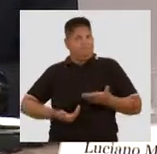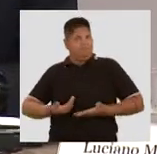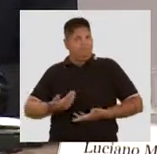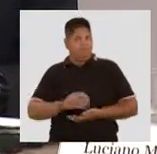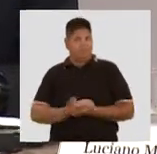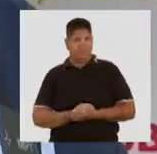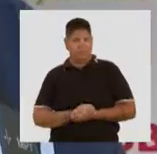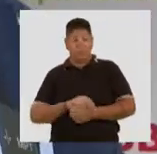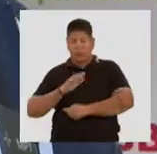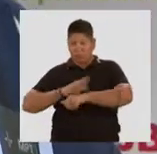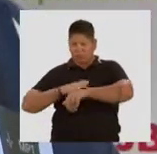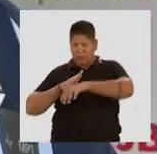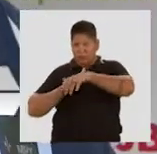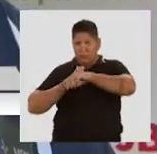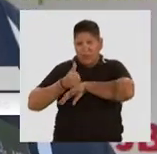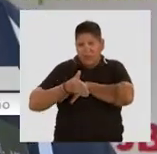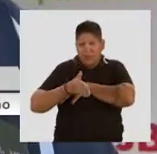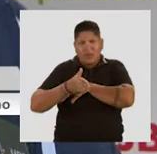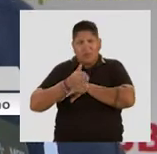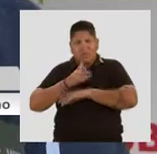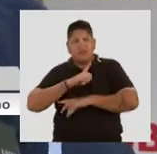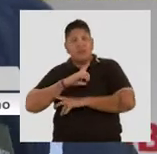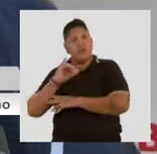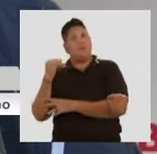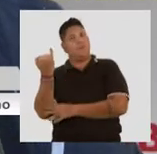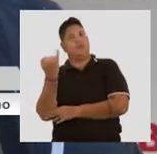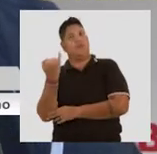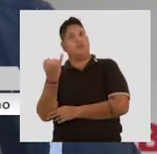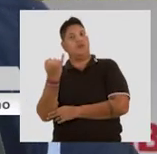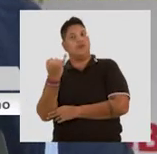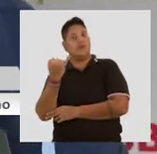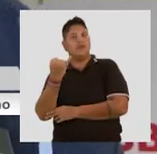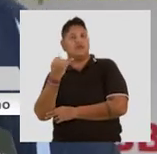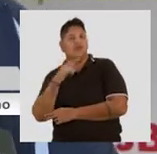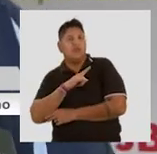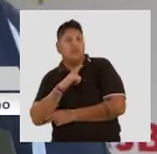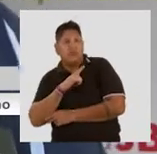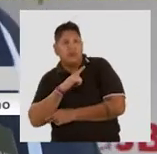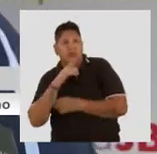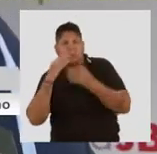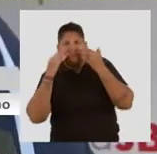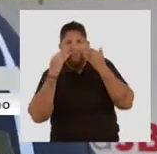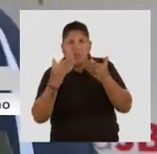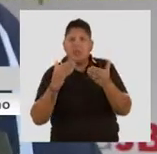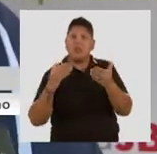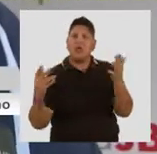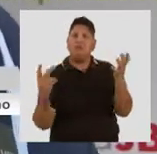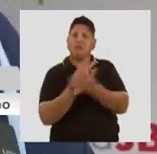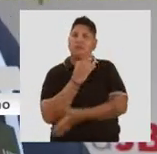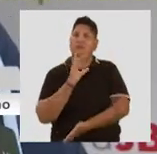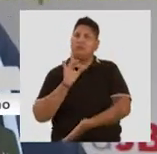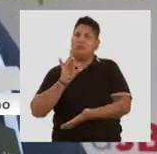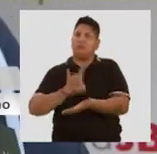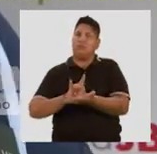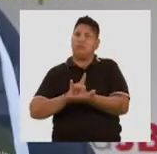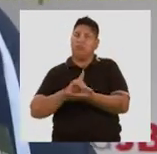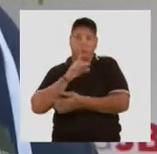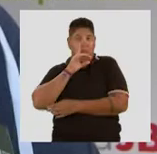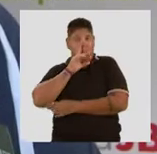desses trabalhadores. Quando você visita um frigorífico, você tem a oportunidade de apresentar situações